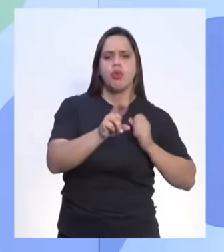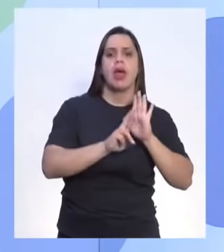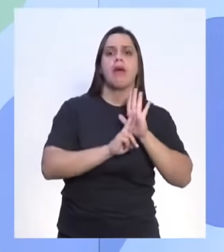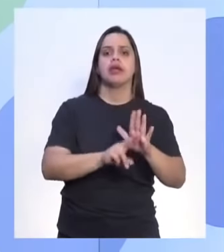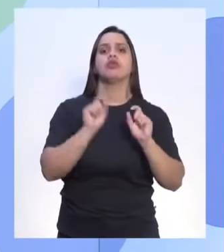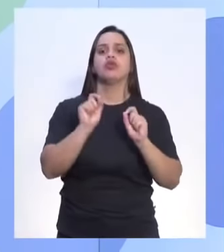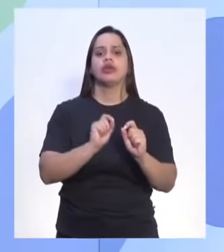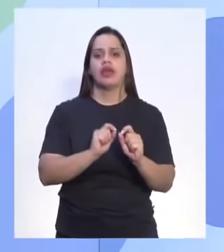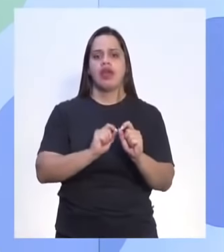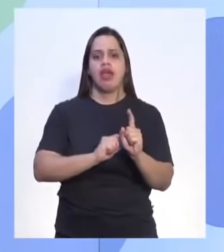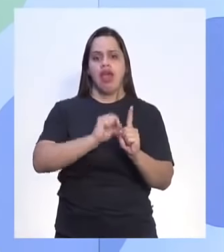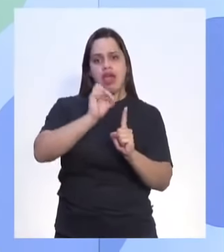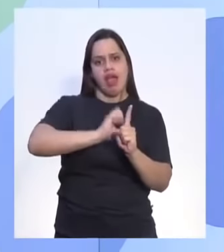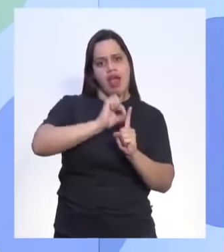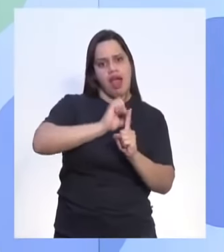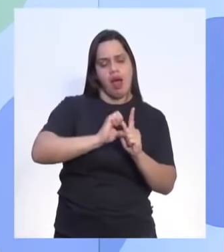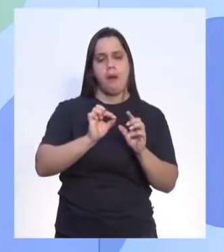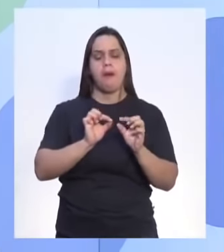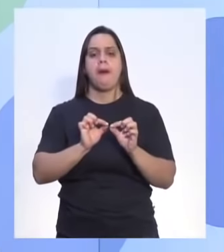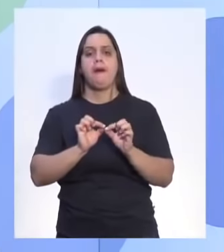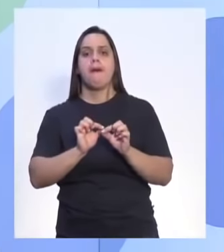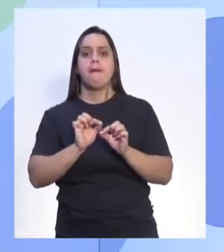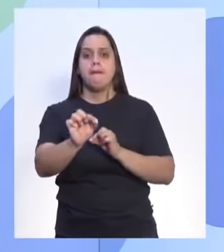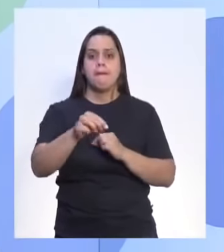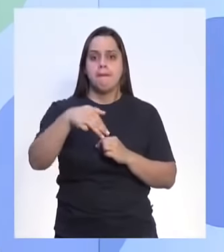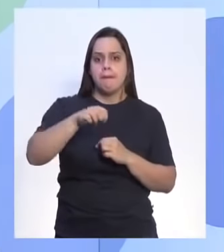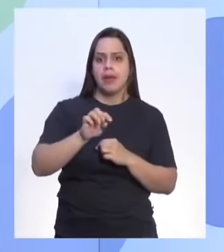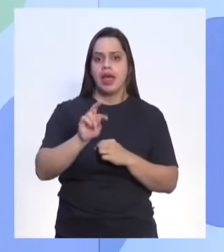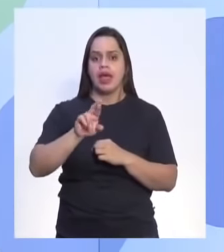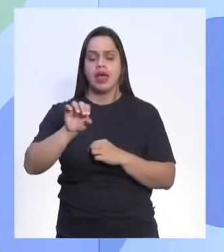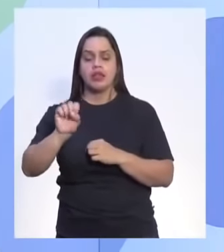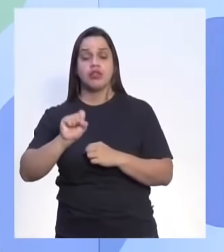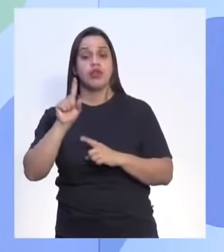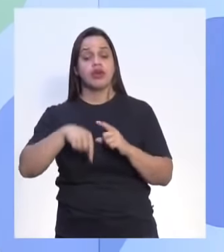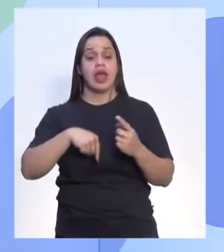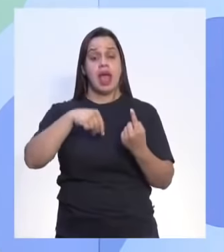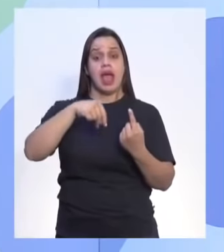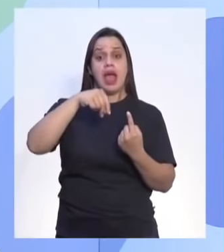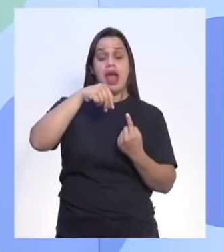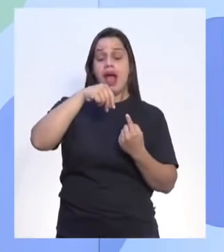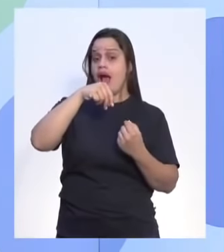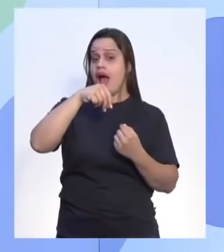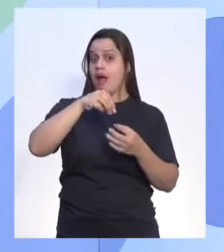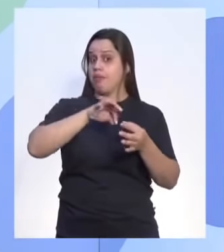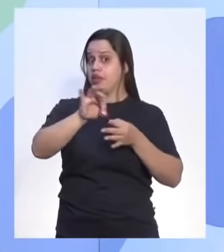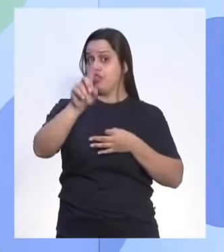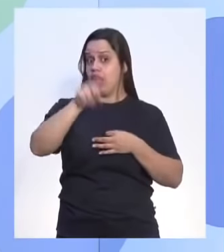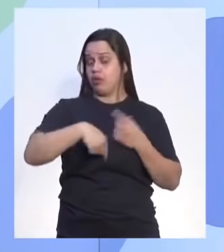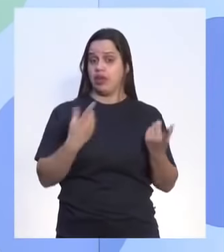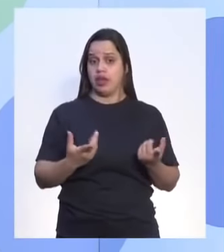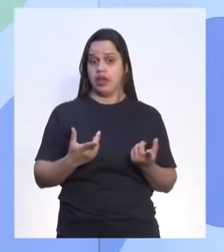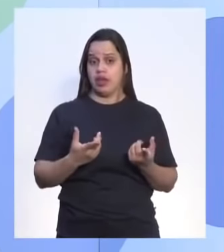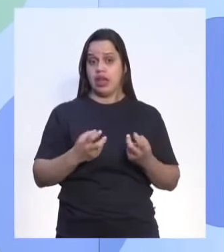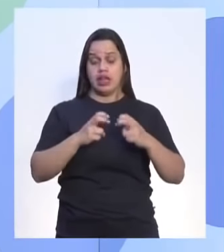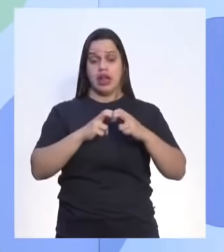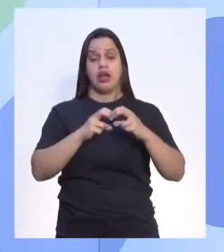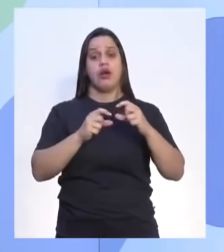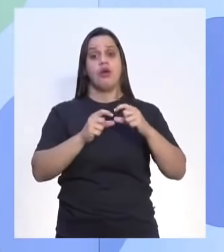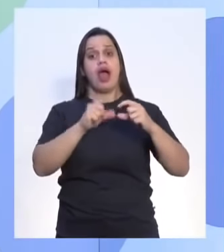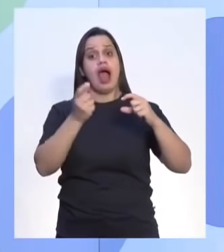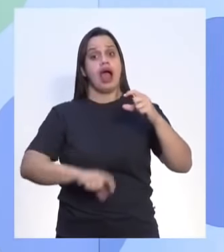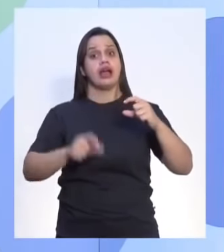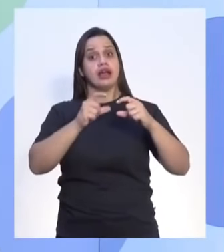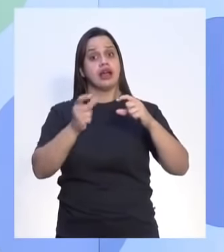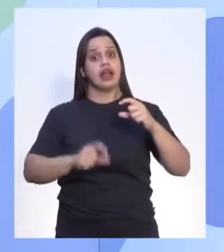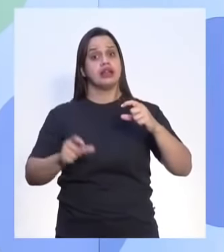metros, qual que é a unidade aí, no caso, qual que é a medida que nós estamos utilizando. Qual que é a grandeza? Então, lembrando,